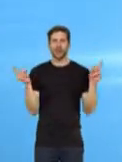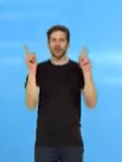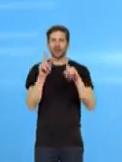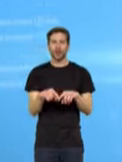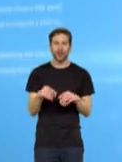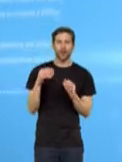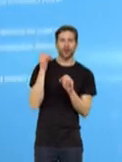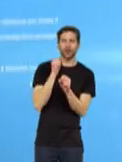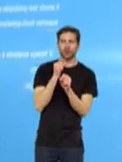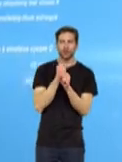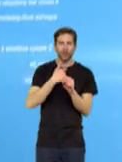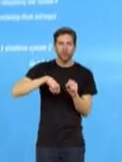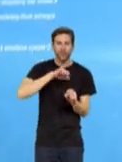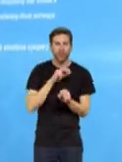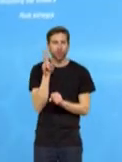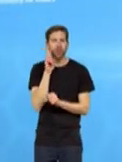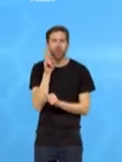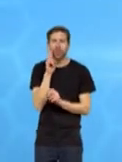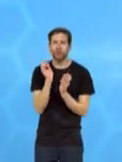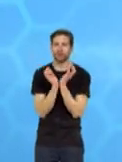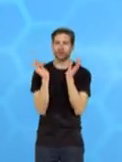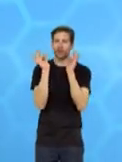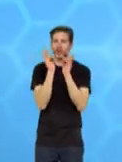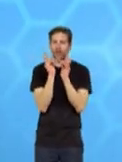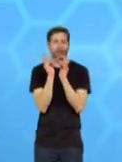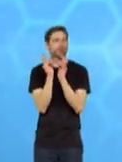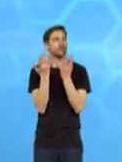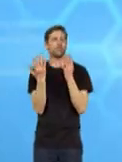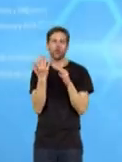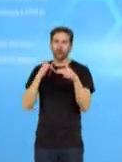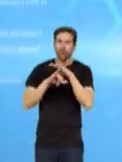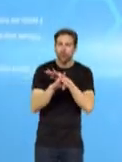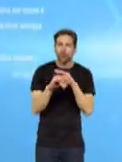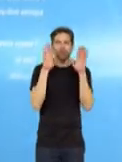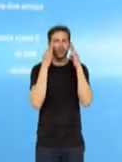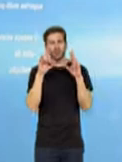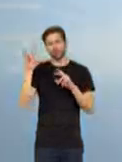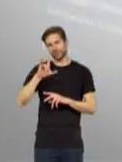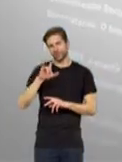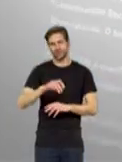Até lá, podem acompanhar o nosso trabalho online através das redes sociais.